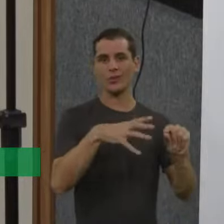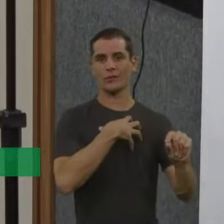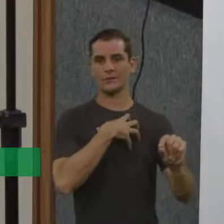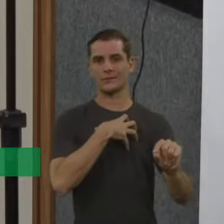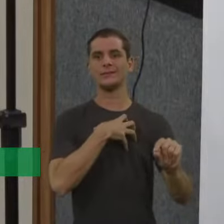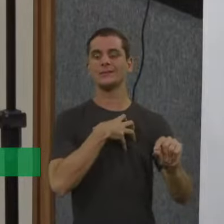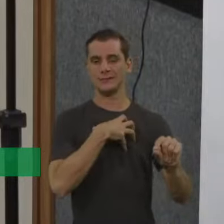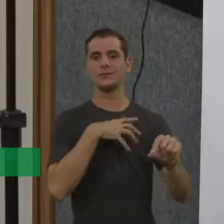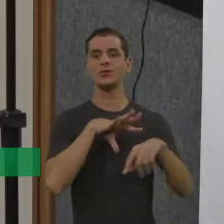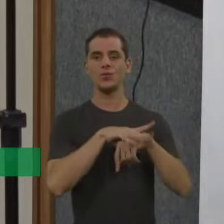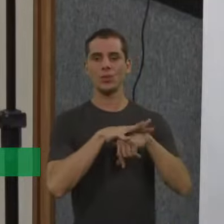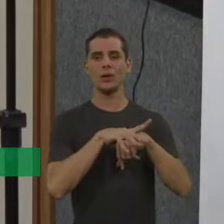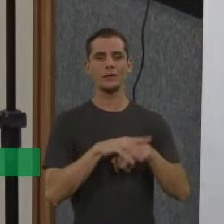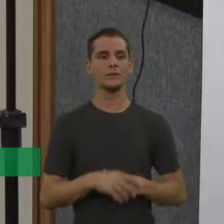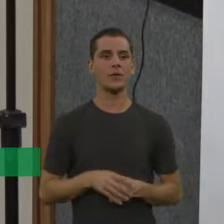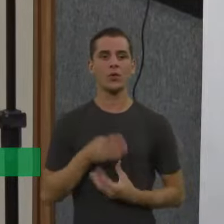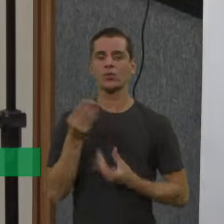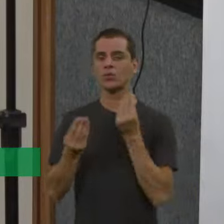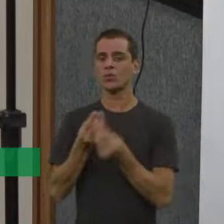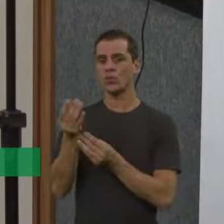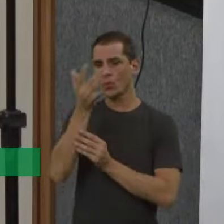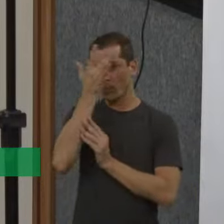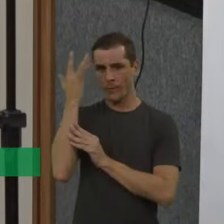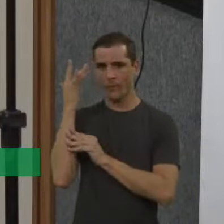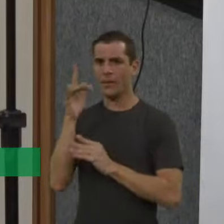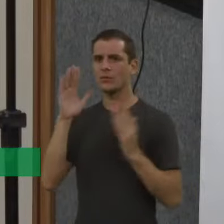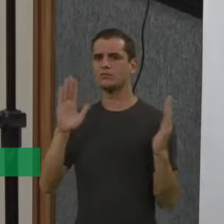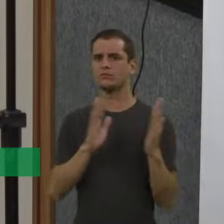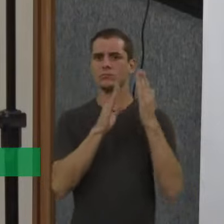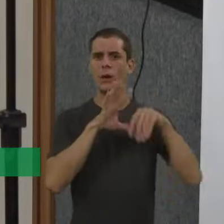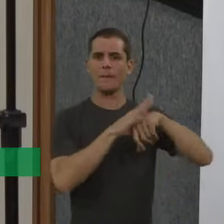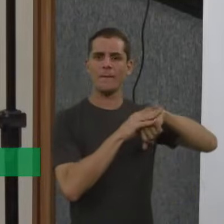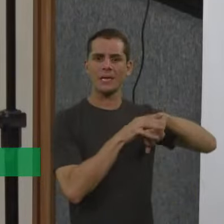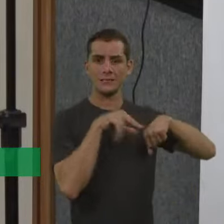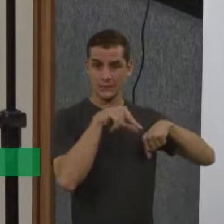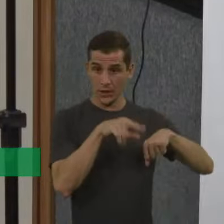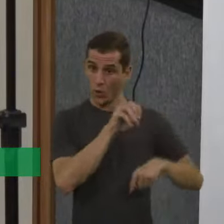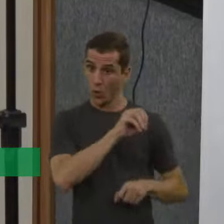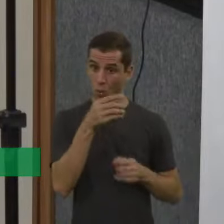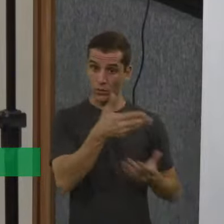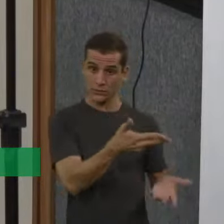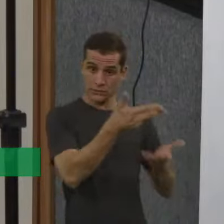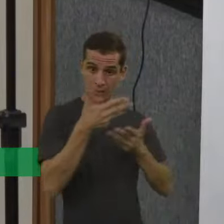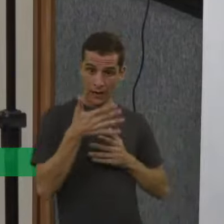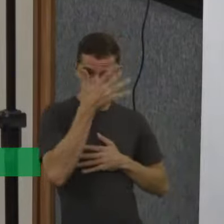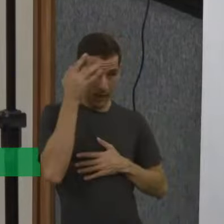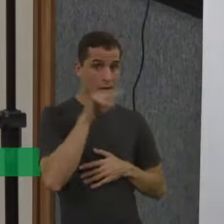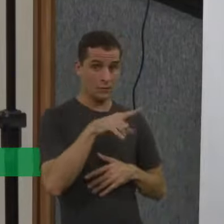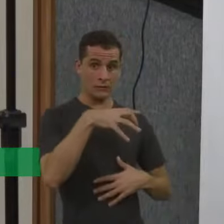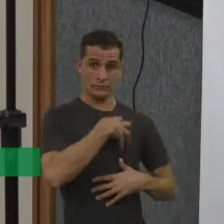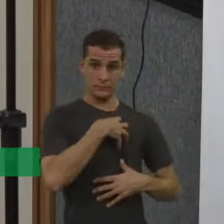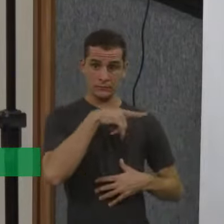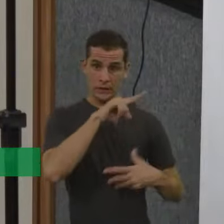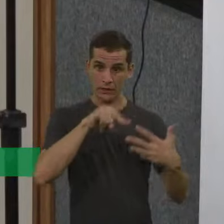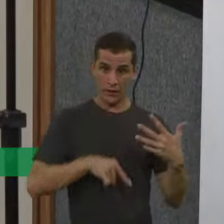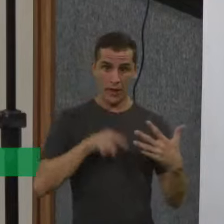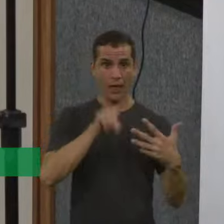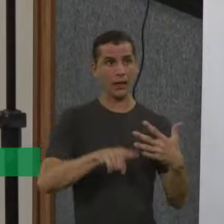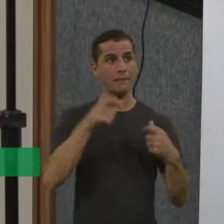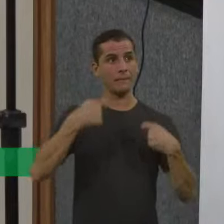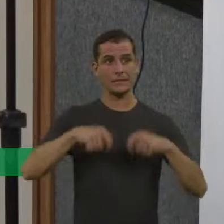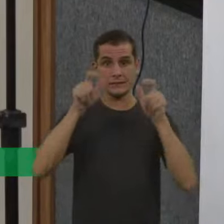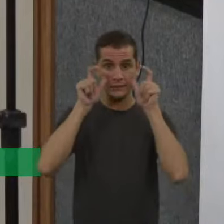vocês que lidam diretamente com os pacientes, né, ou quando recebem alguém com esses sintomas, é bom que fiquem